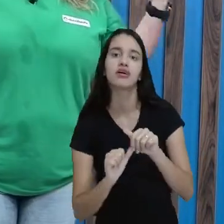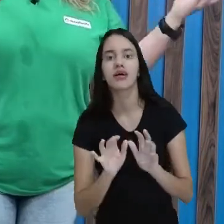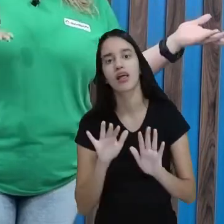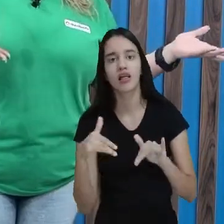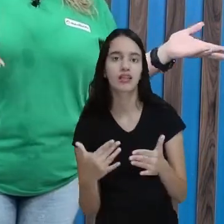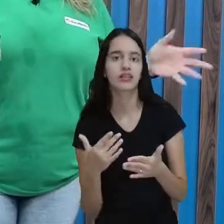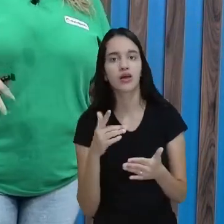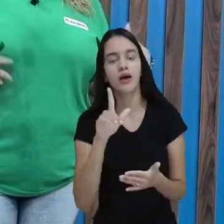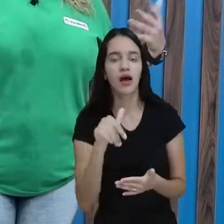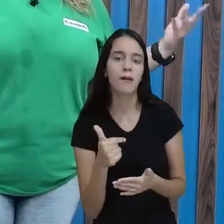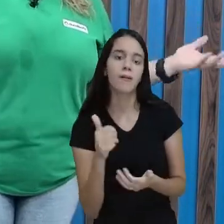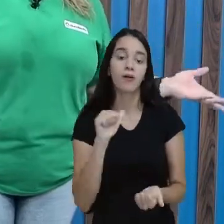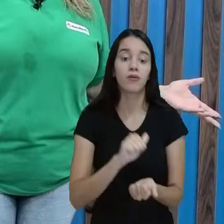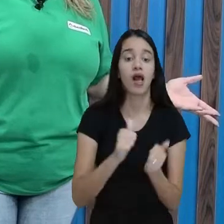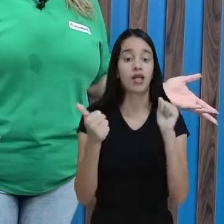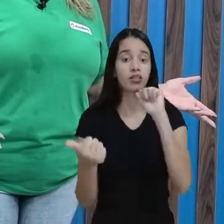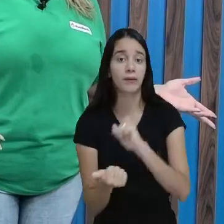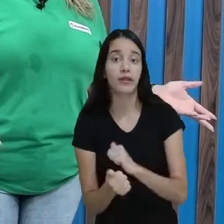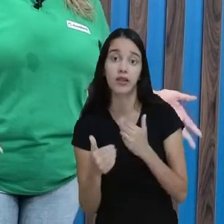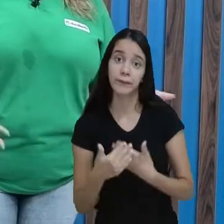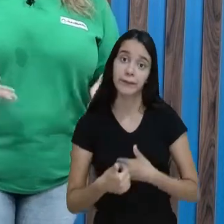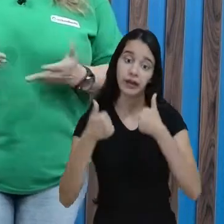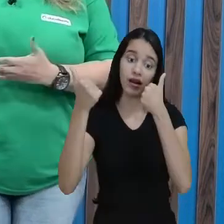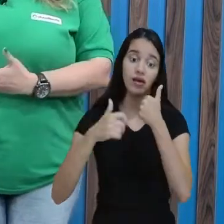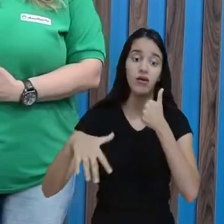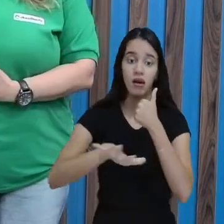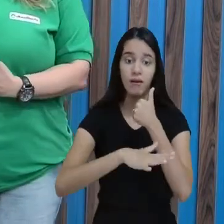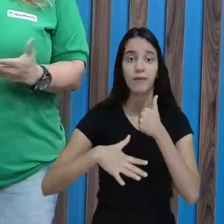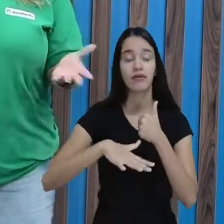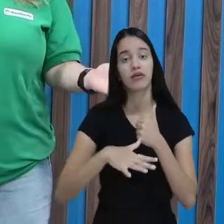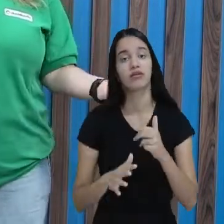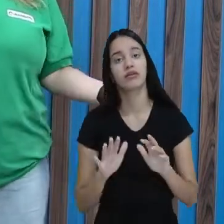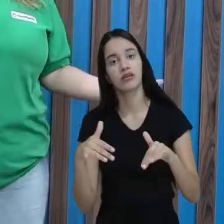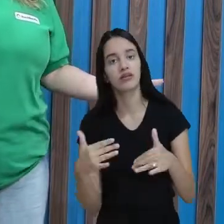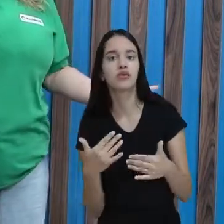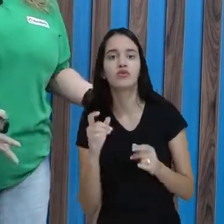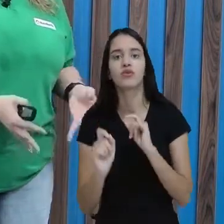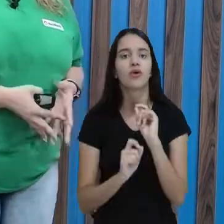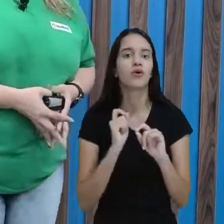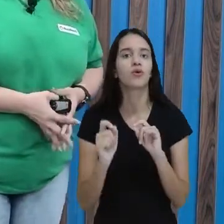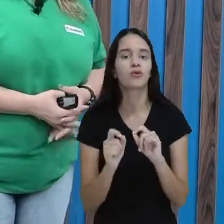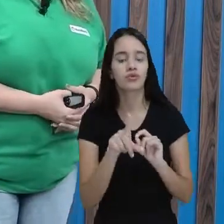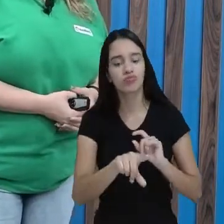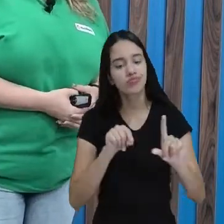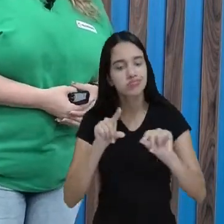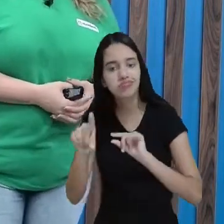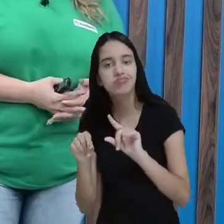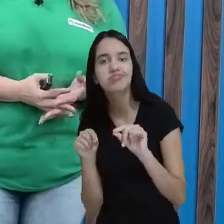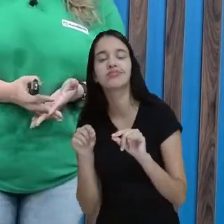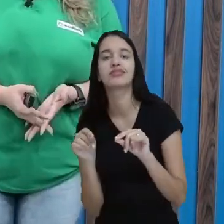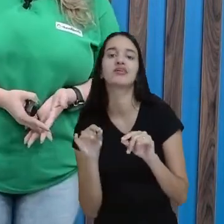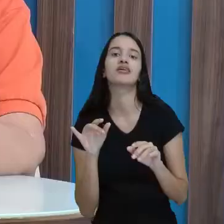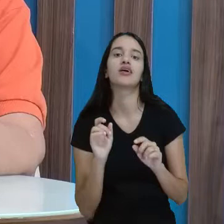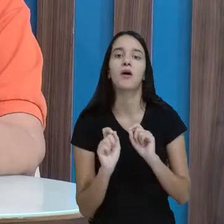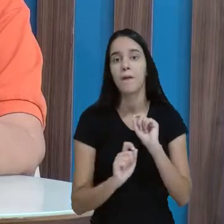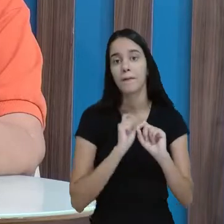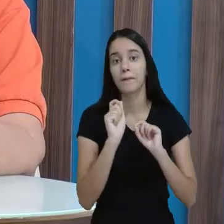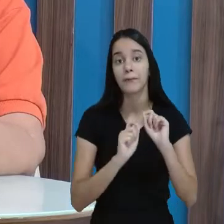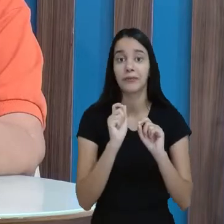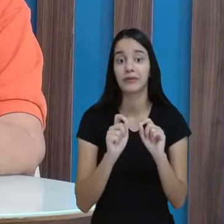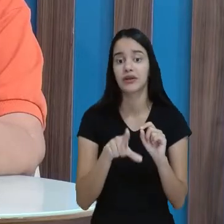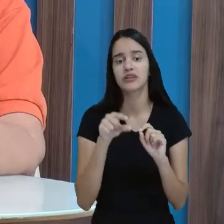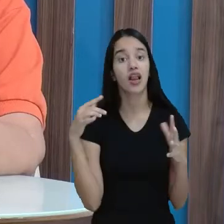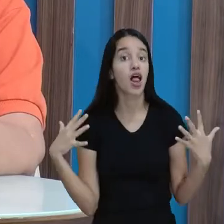ela não se adaptou melhor ao ambiente e foi o quê? Foi selecionada pelo mecanismo de